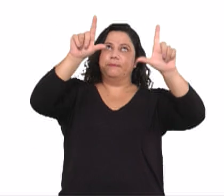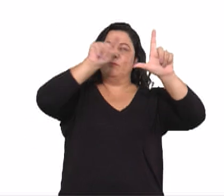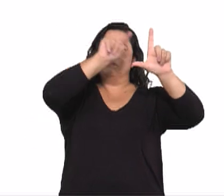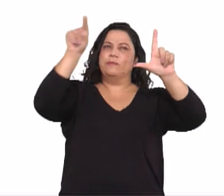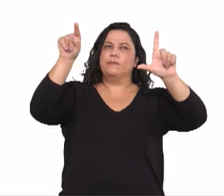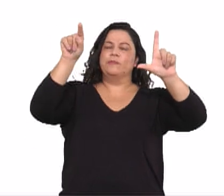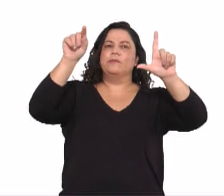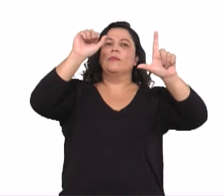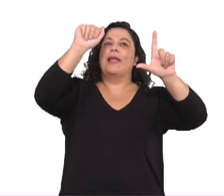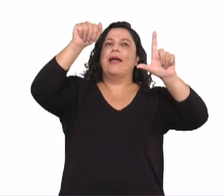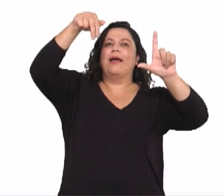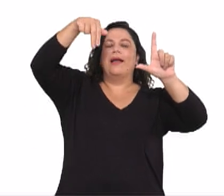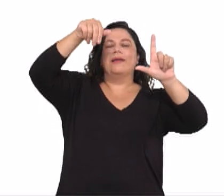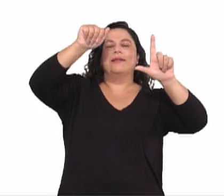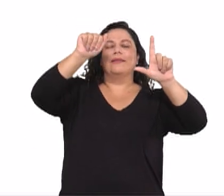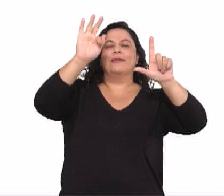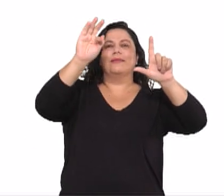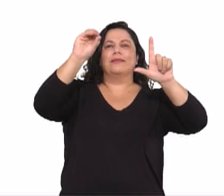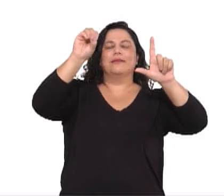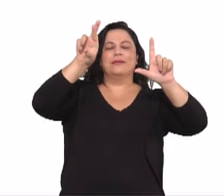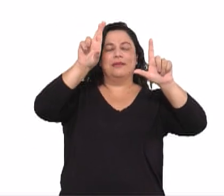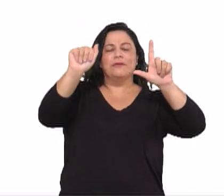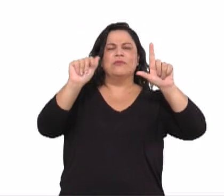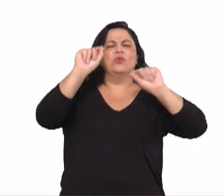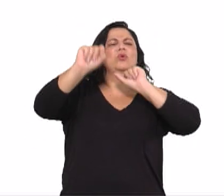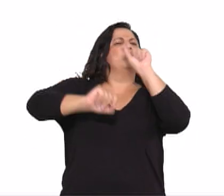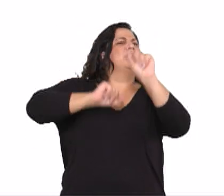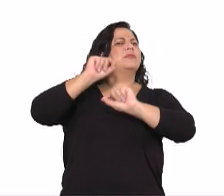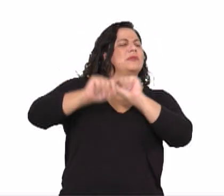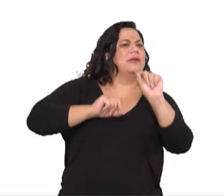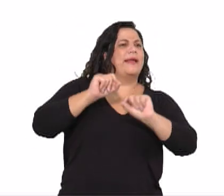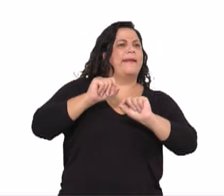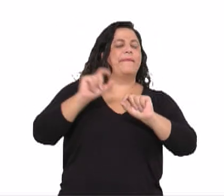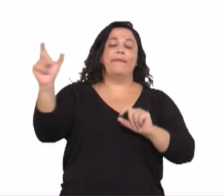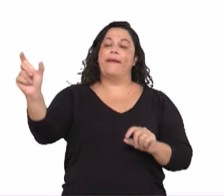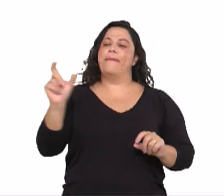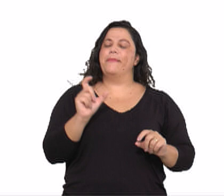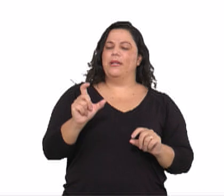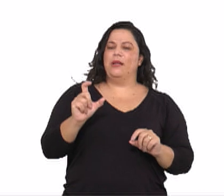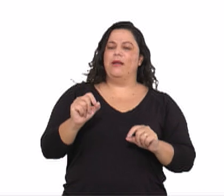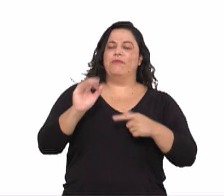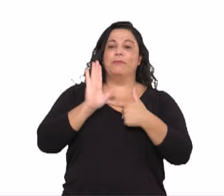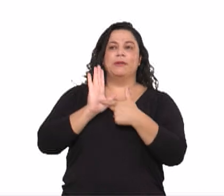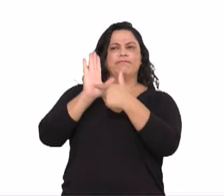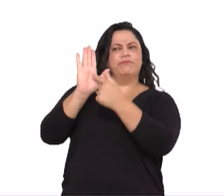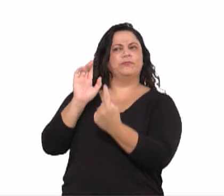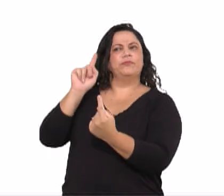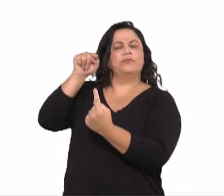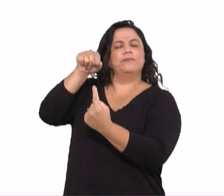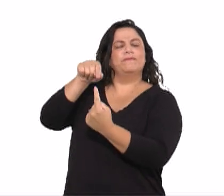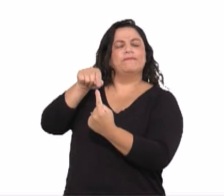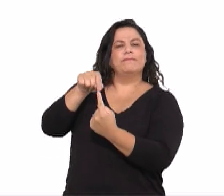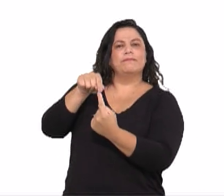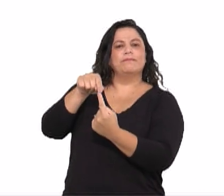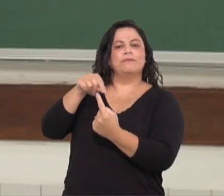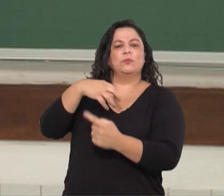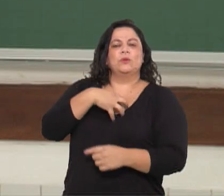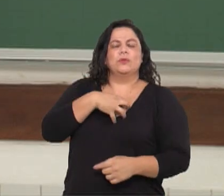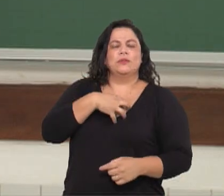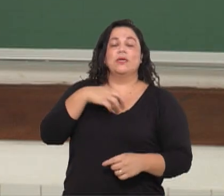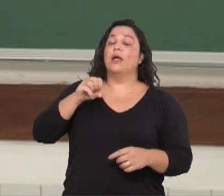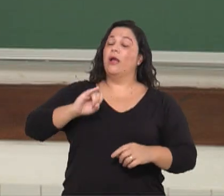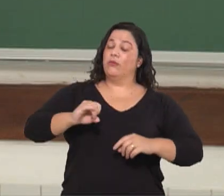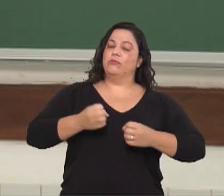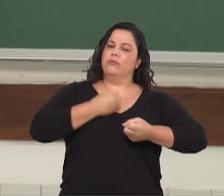na repetição de uma palavra ou expressão para enfatizar o sentido. Então, quando eu fizer um poema que